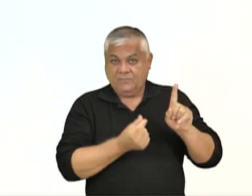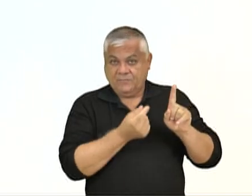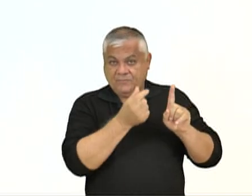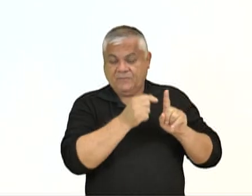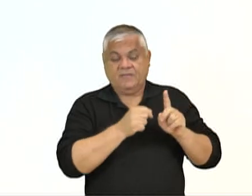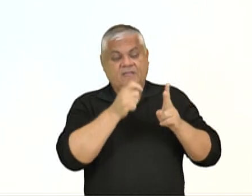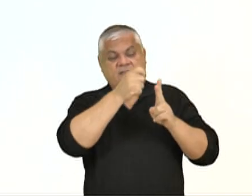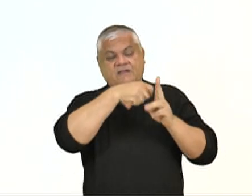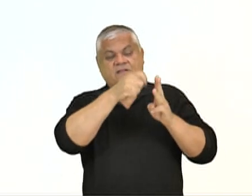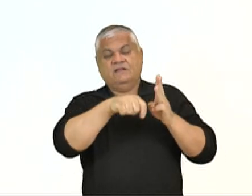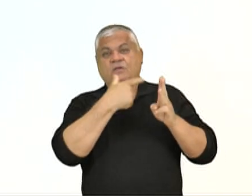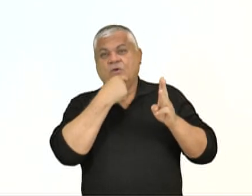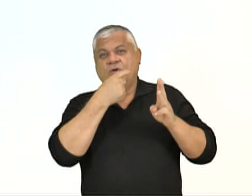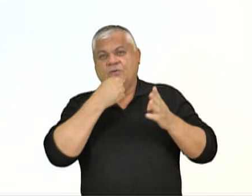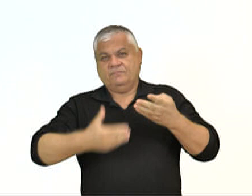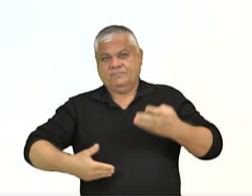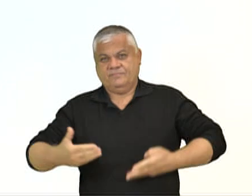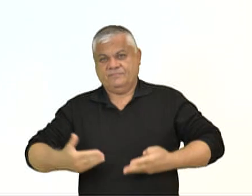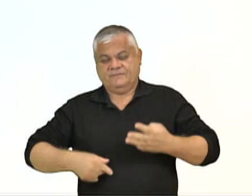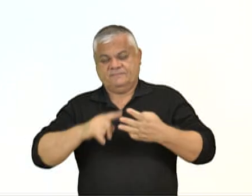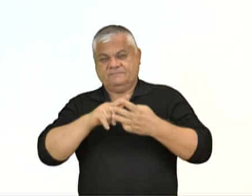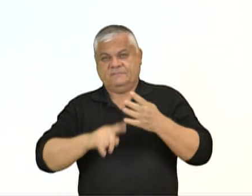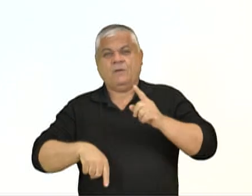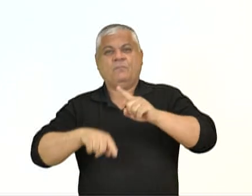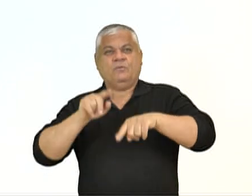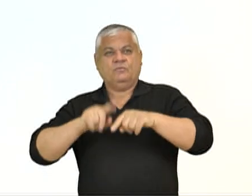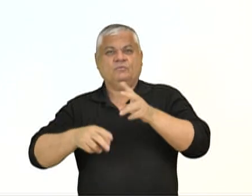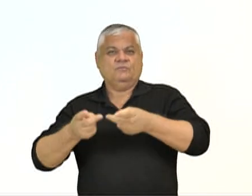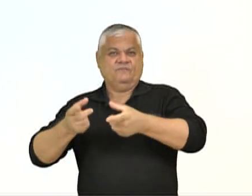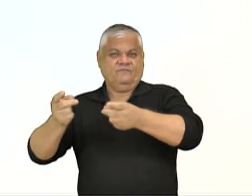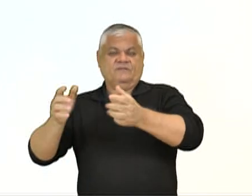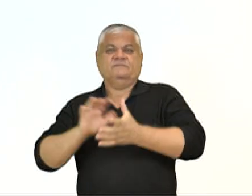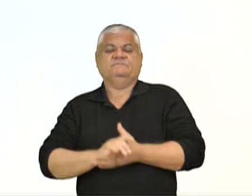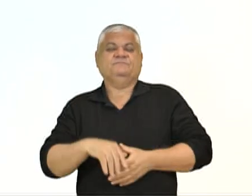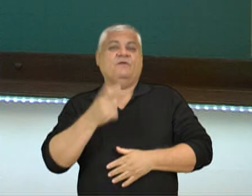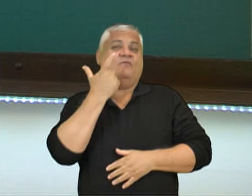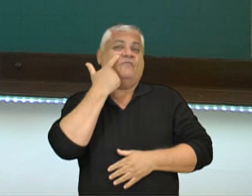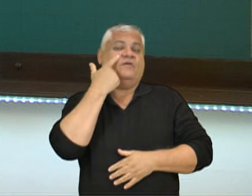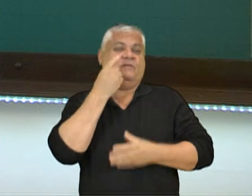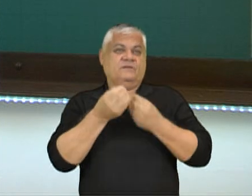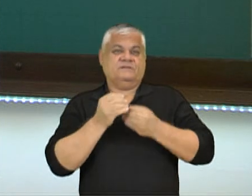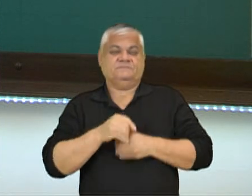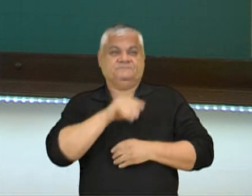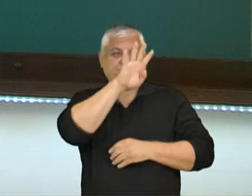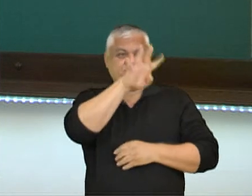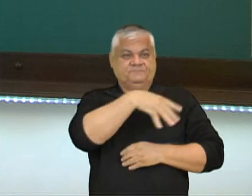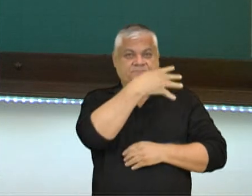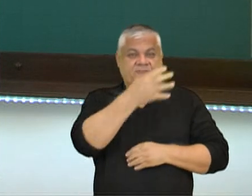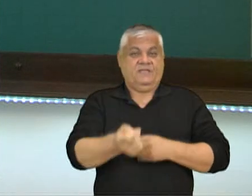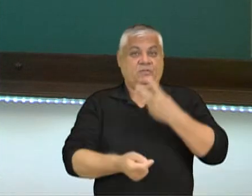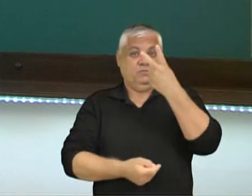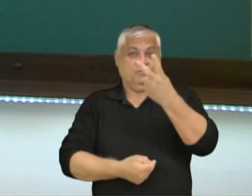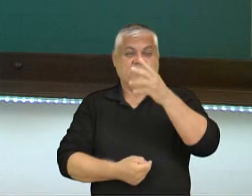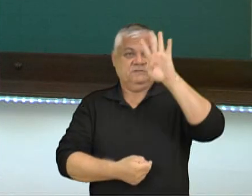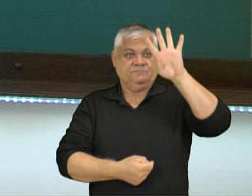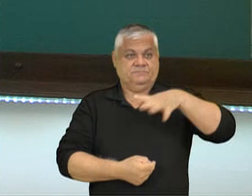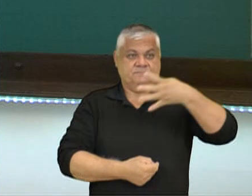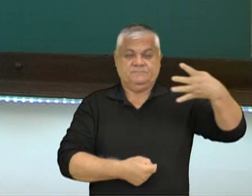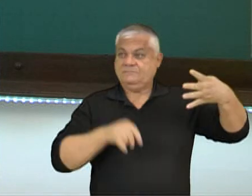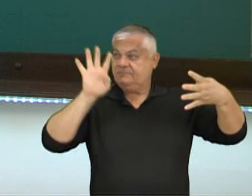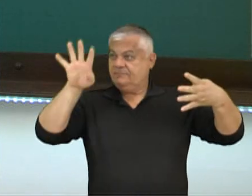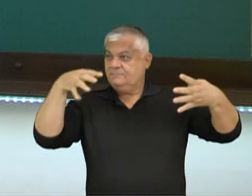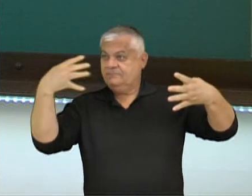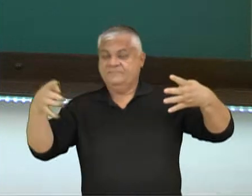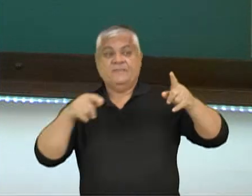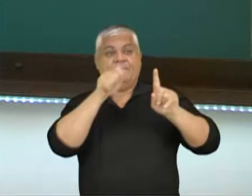três vendedores por produto vendido. Então vamos observar aqui que nós temos duas tabelas das vendas